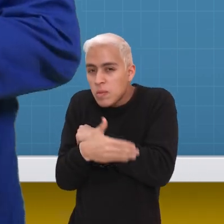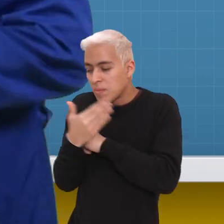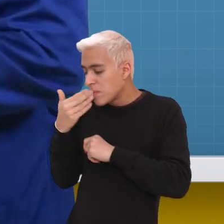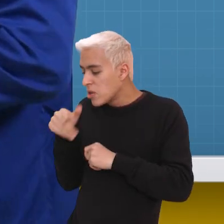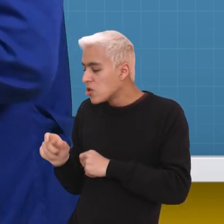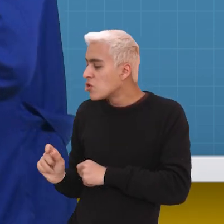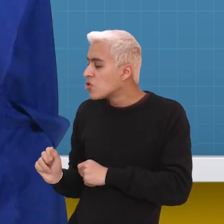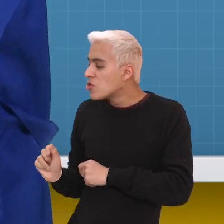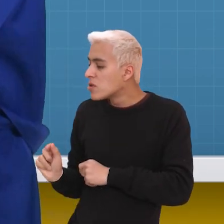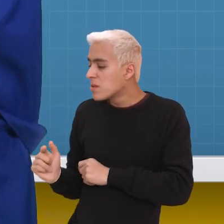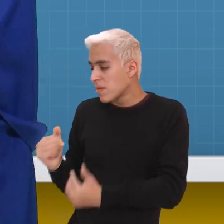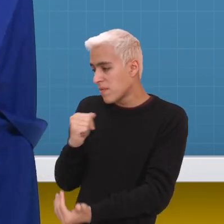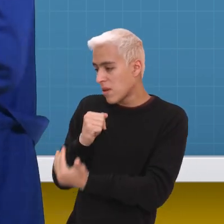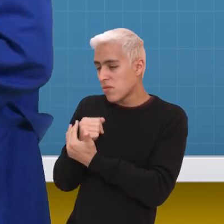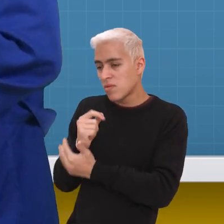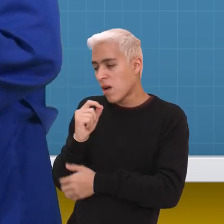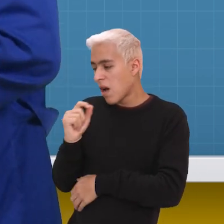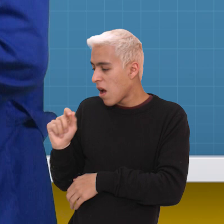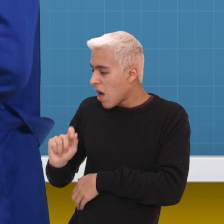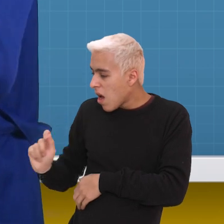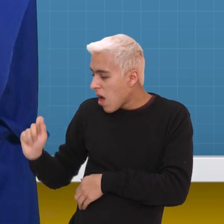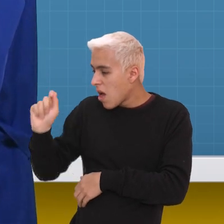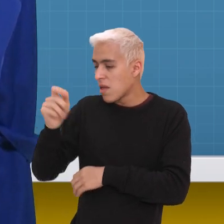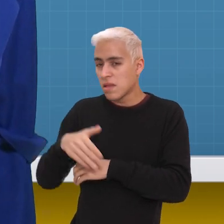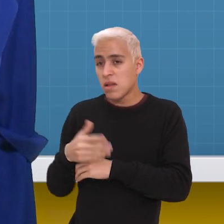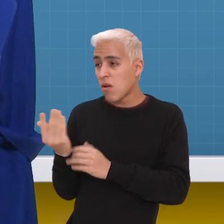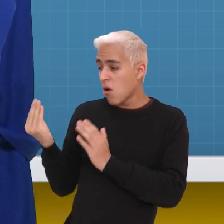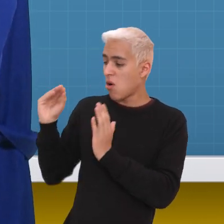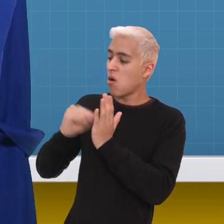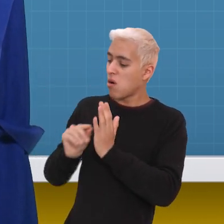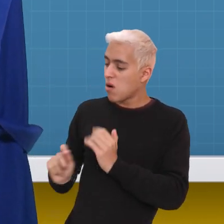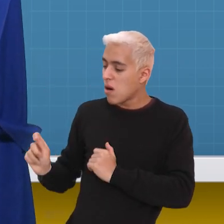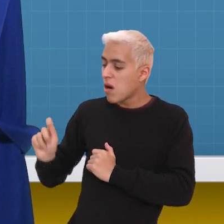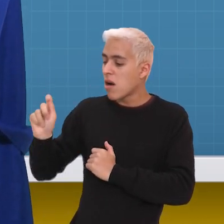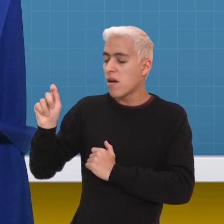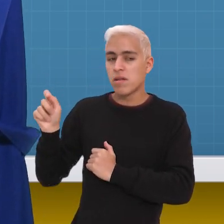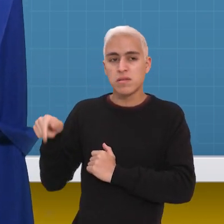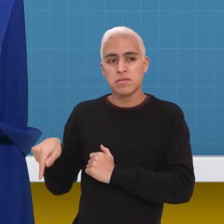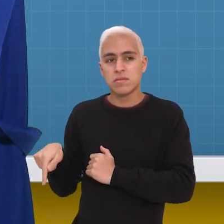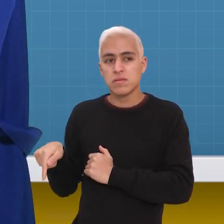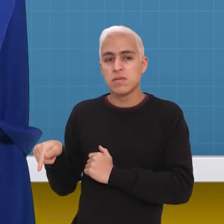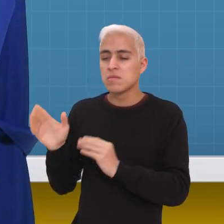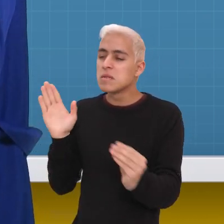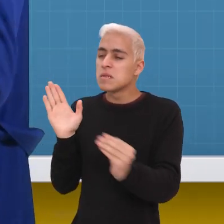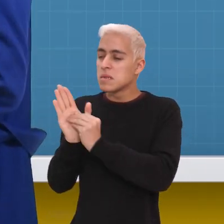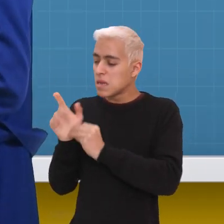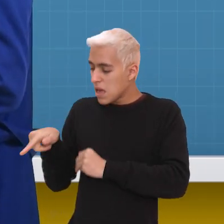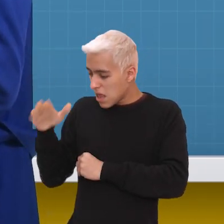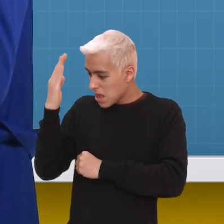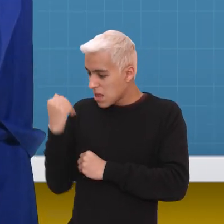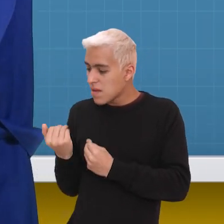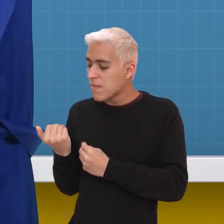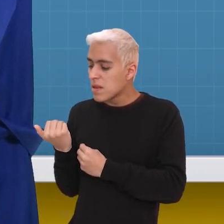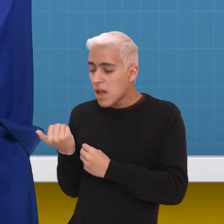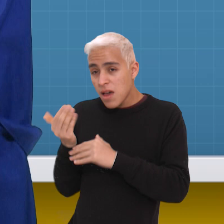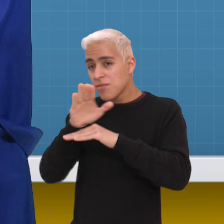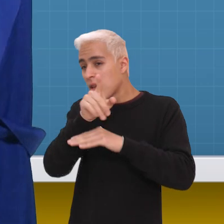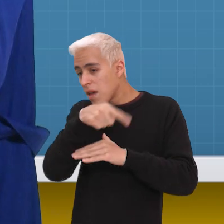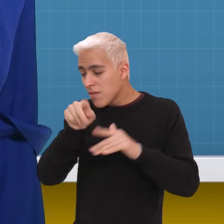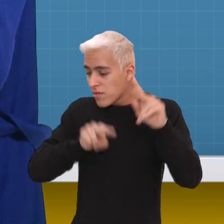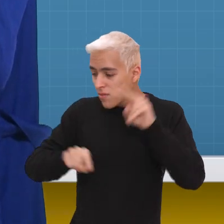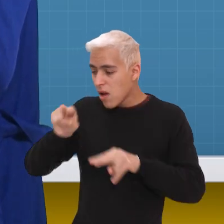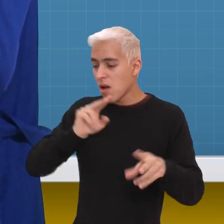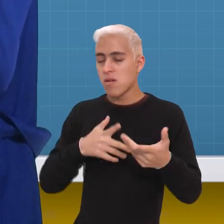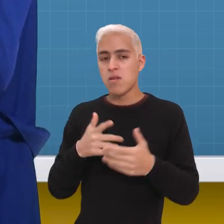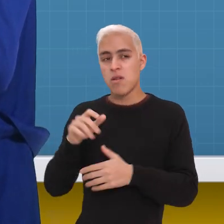ciúme. Senhor Giz, vamos ajudar a turma? Coloca lá no quadro, então. Eles já sabem, mas vamos ajudá-los a